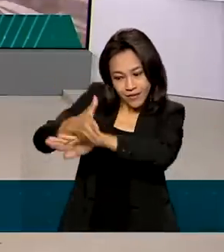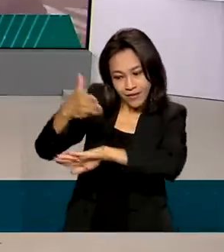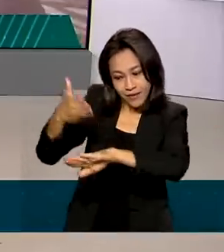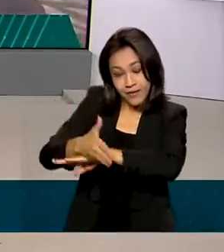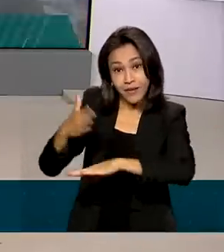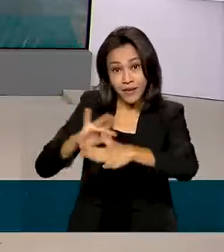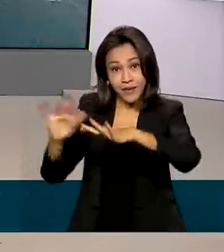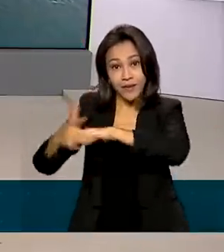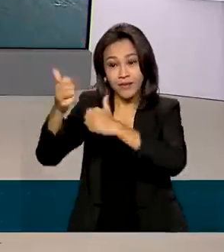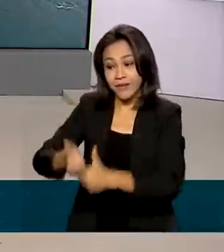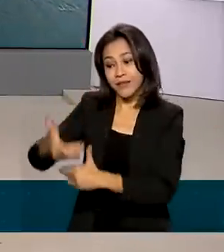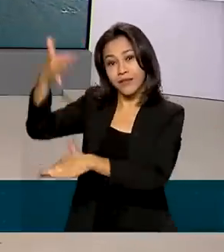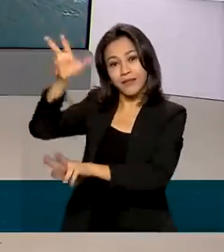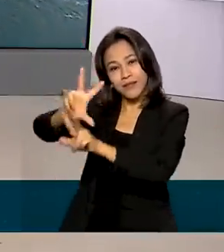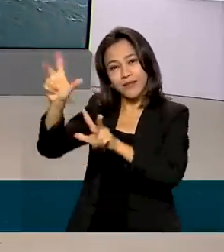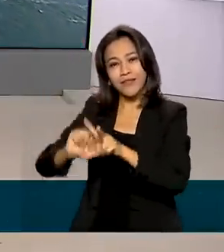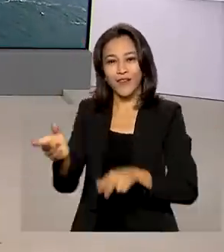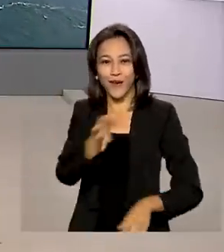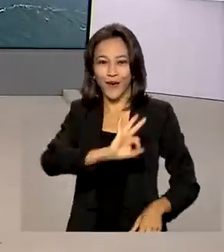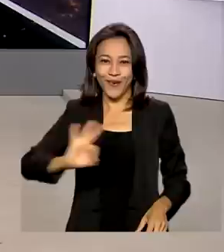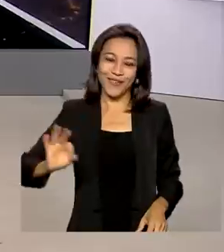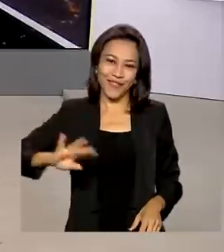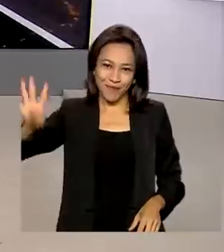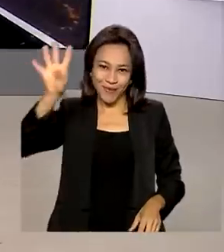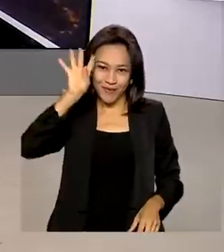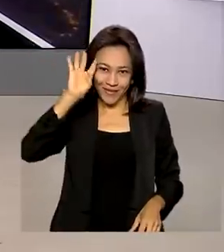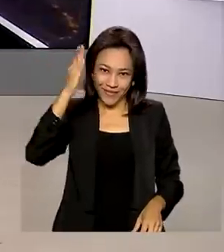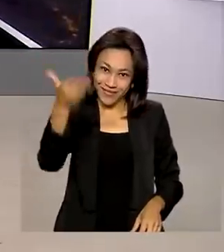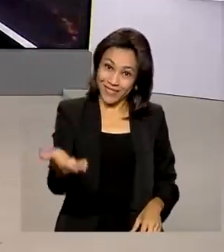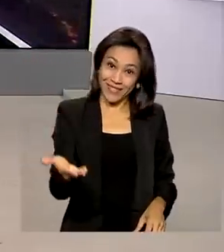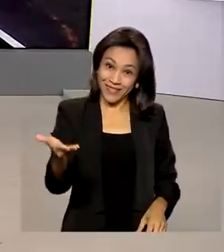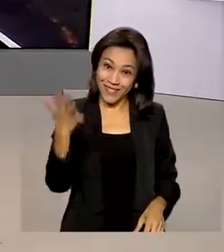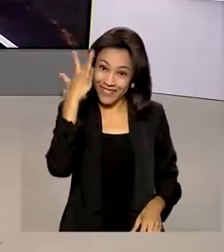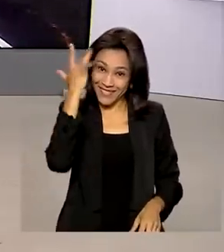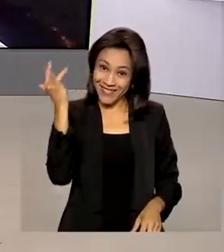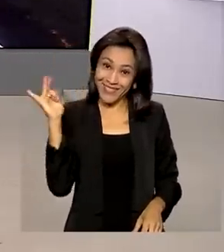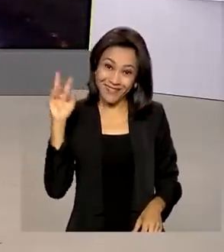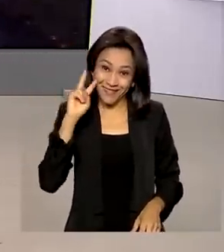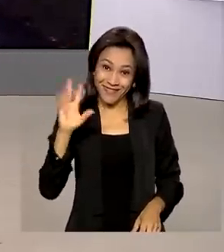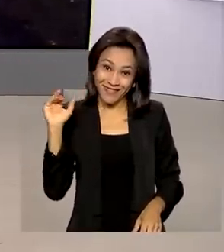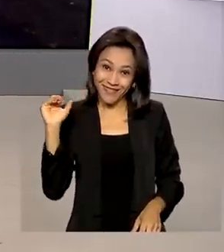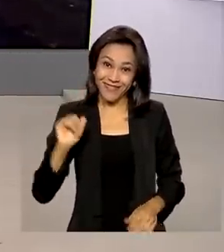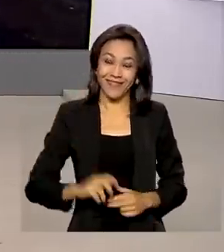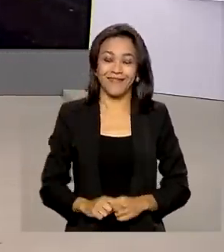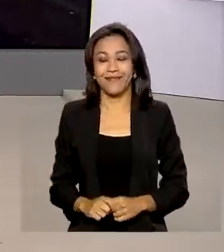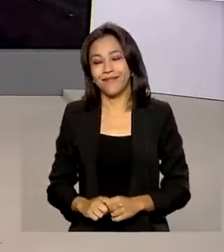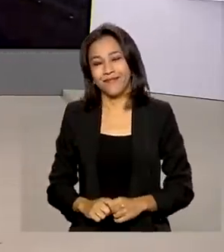redes sociais da TV Brasil. Uma ótima quarta-feira para você e até amanhã. Tchau, tchau.